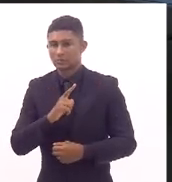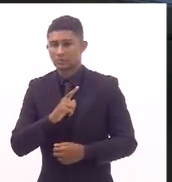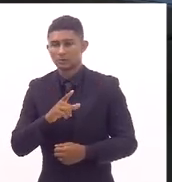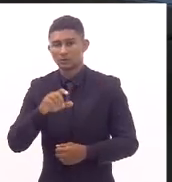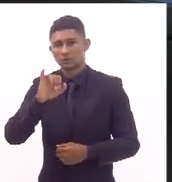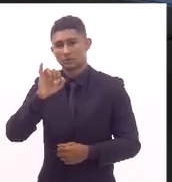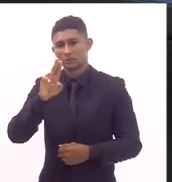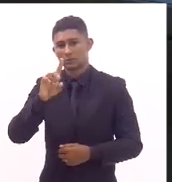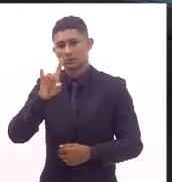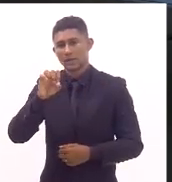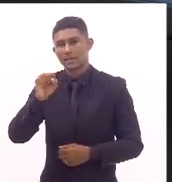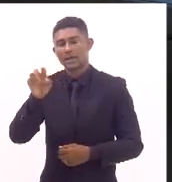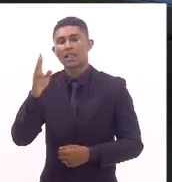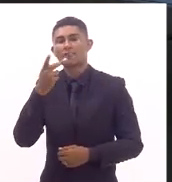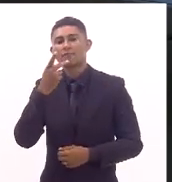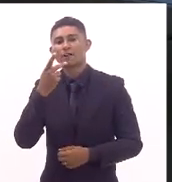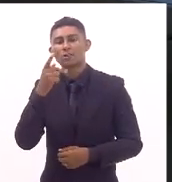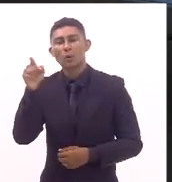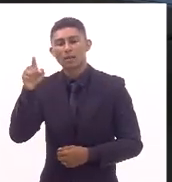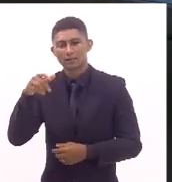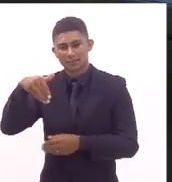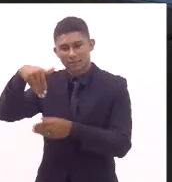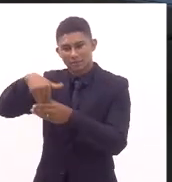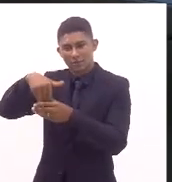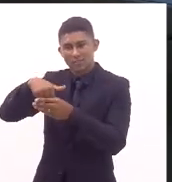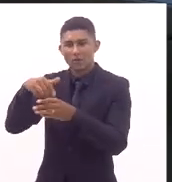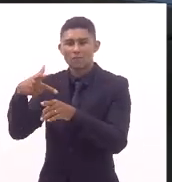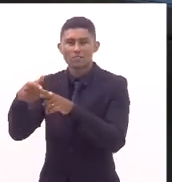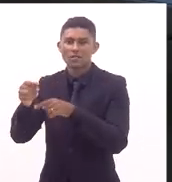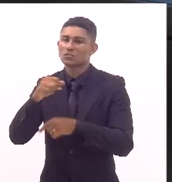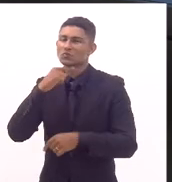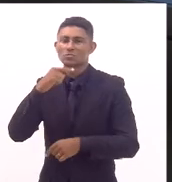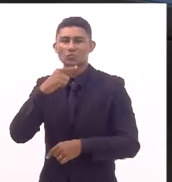obesa disse aqui que ela não ganhou as eleições